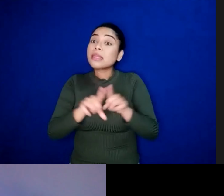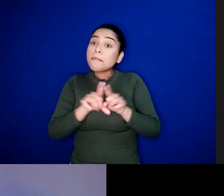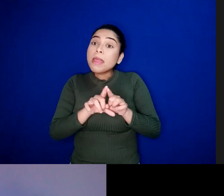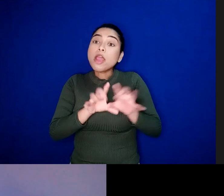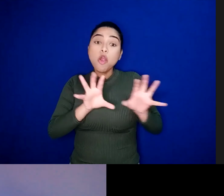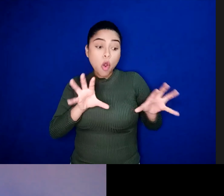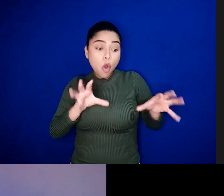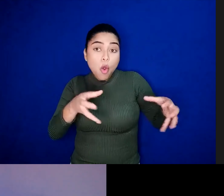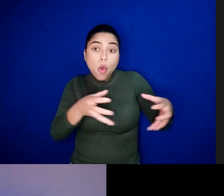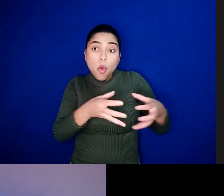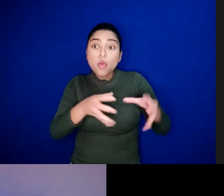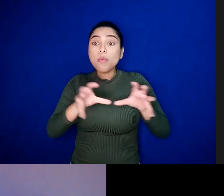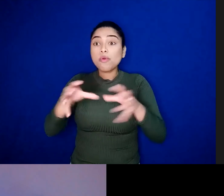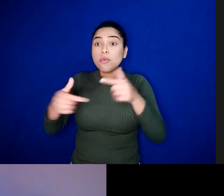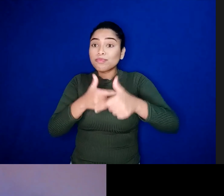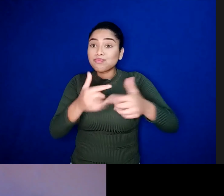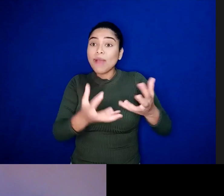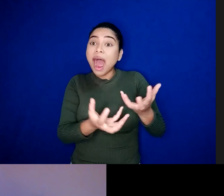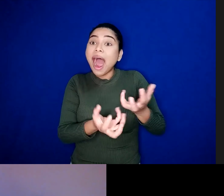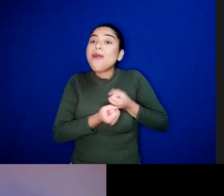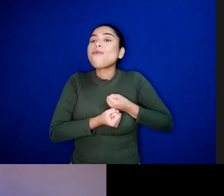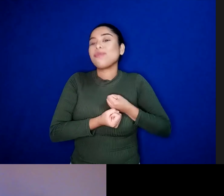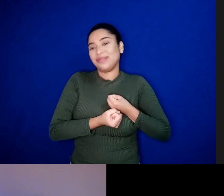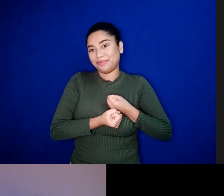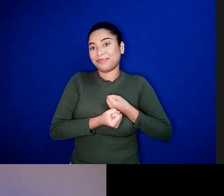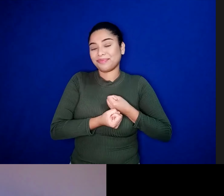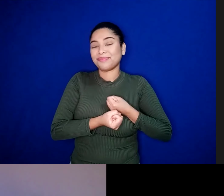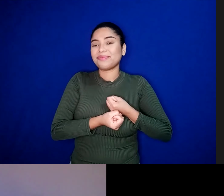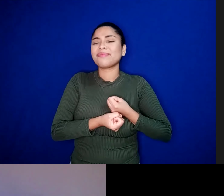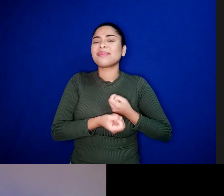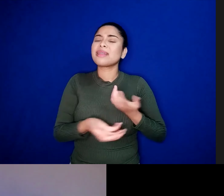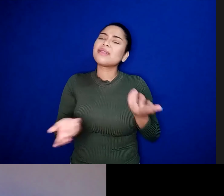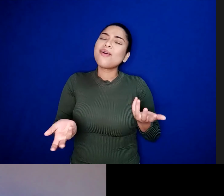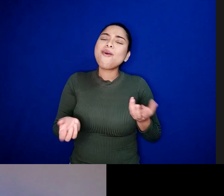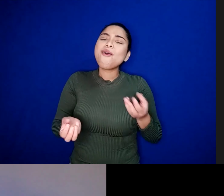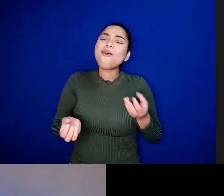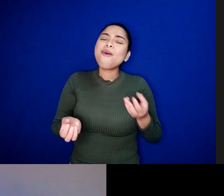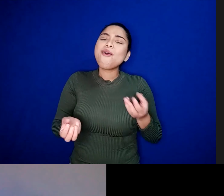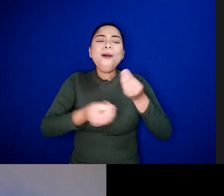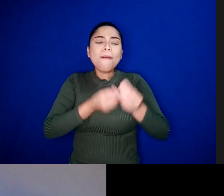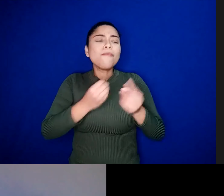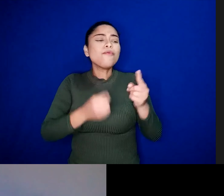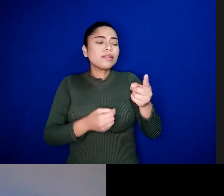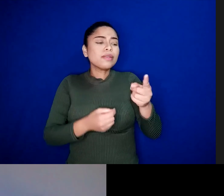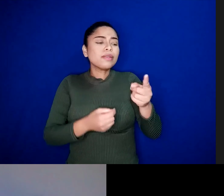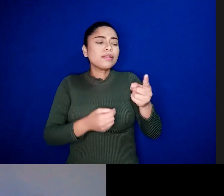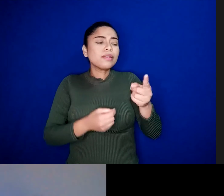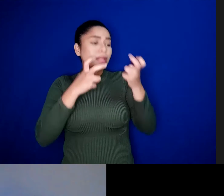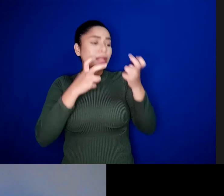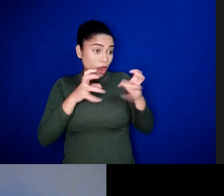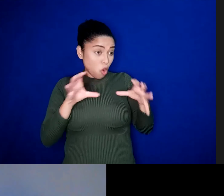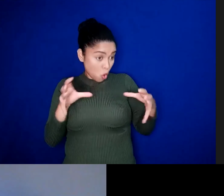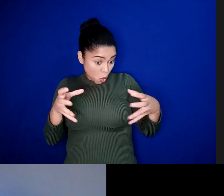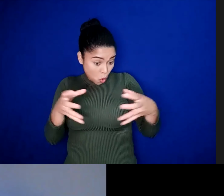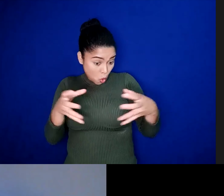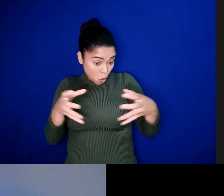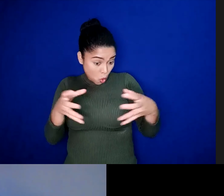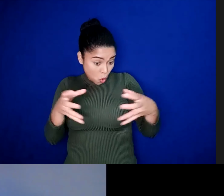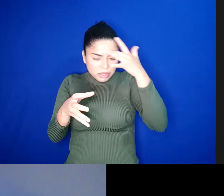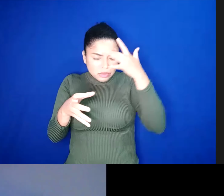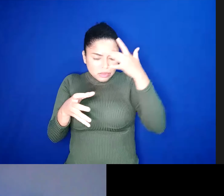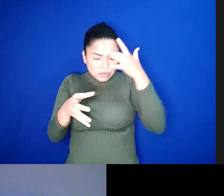mas e aí queria saber de você como é que você veio a participação efetiva das pessoas ou diversidades